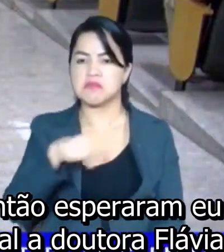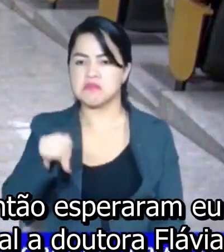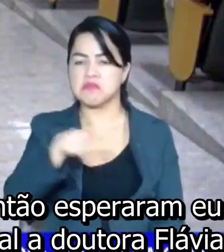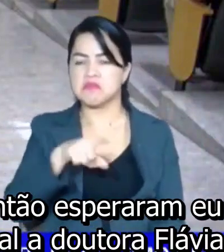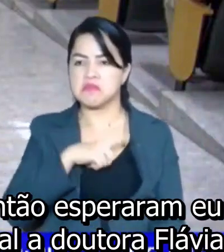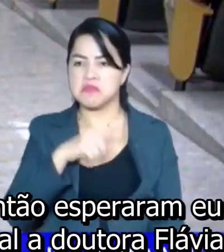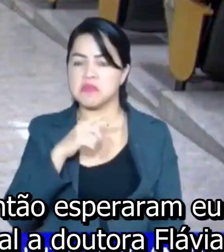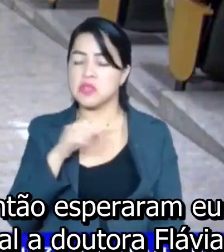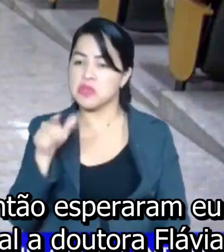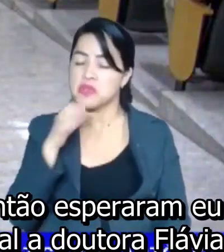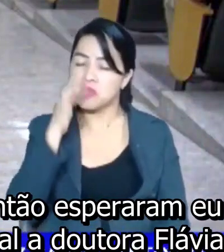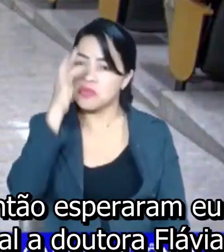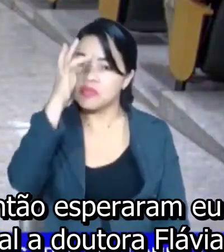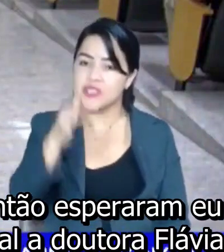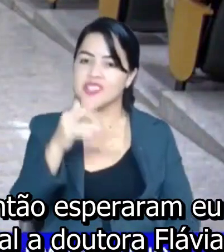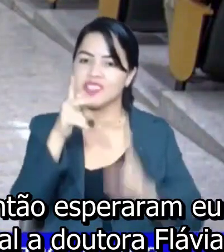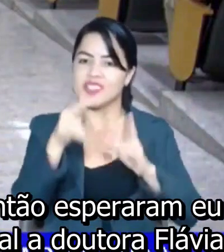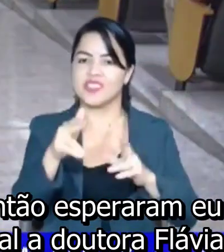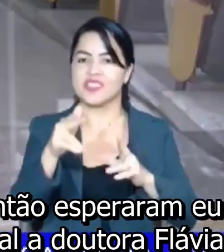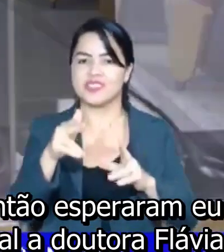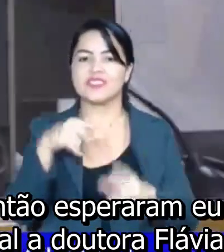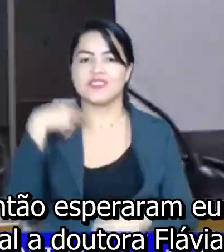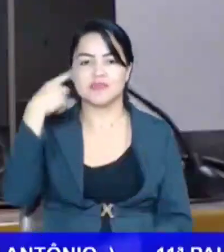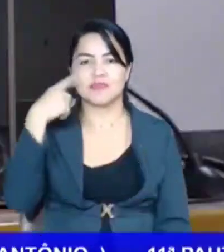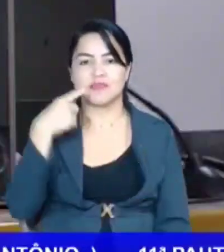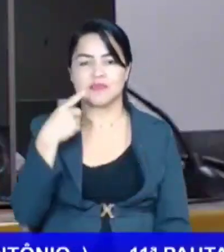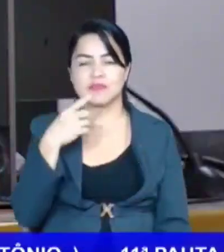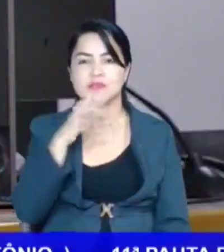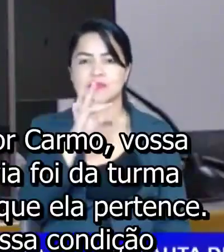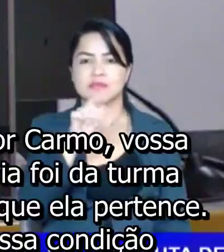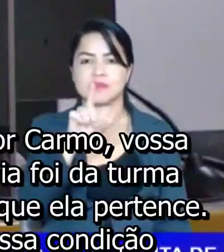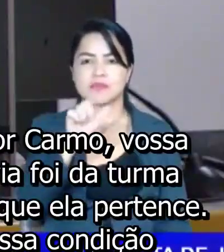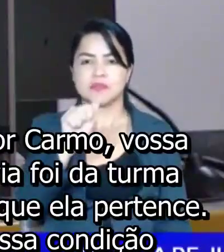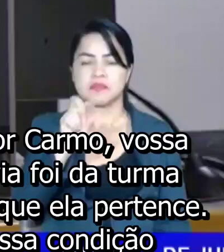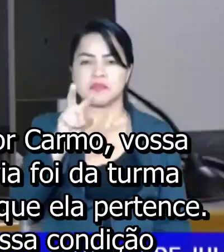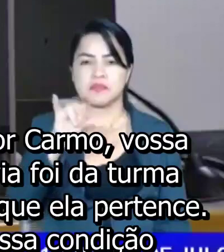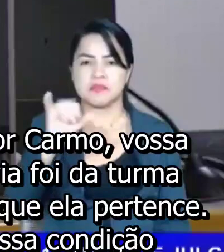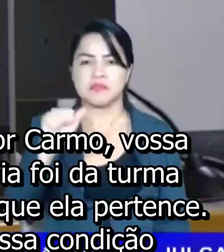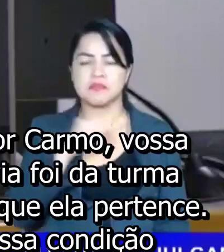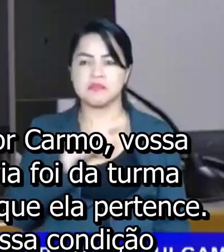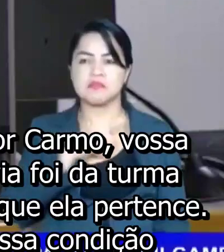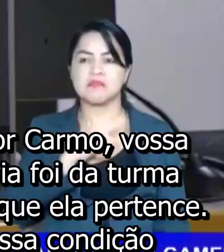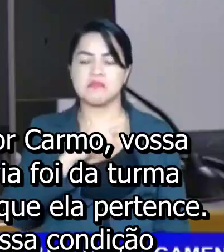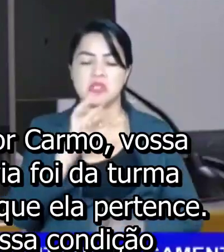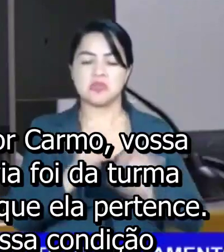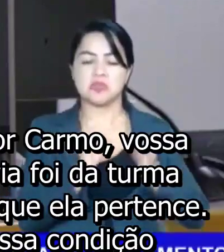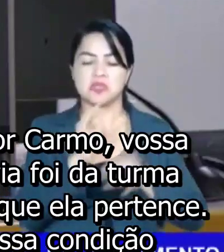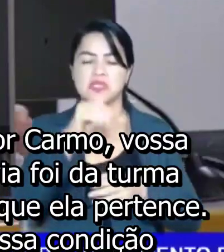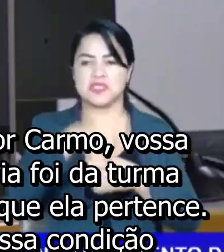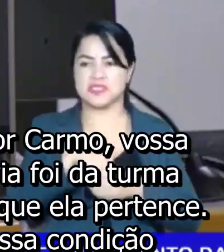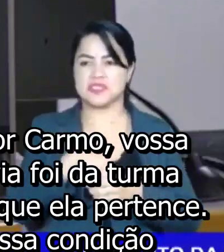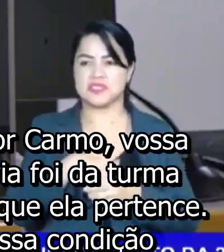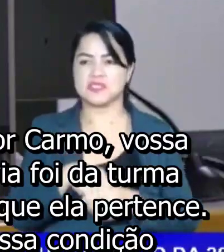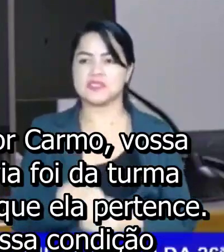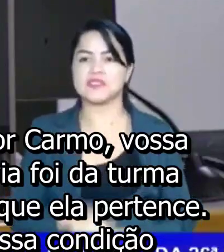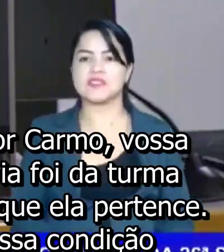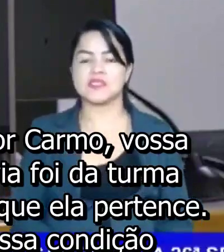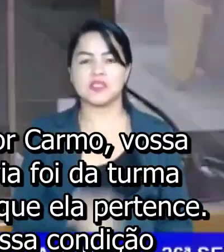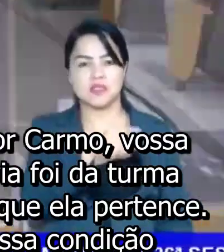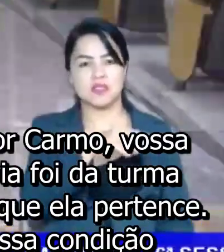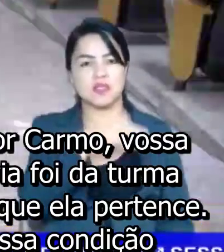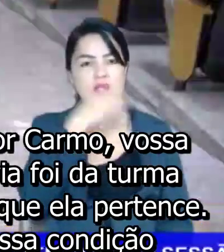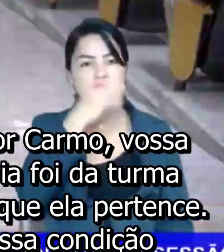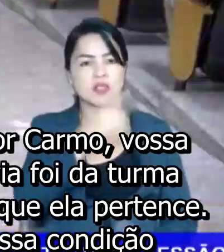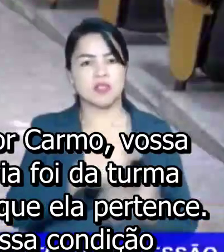palavra desembargador João Lages. Tal qual a doutora Flávia Imagem direcionada ao desembargador João Lages, em sua mesa. Carmo, Vossa Excelência está com a